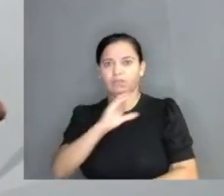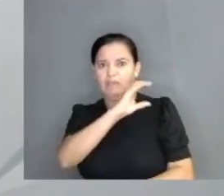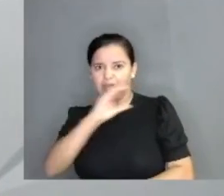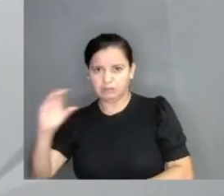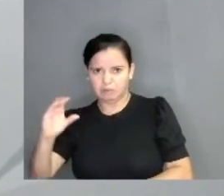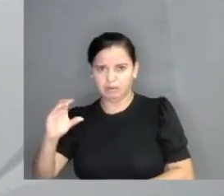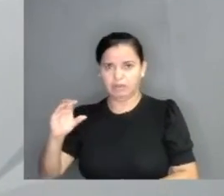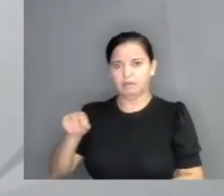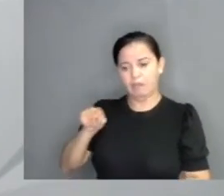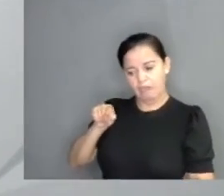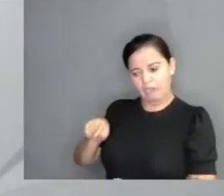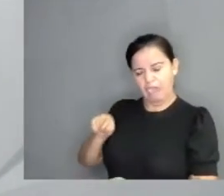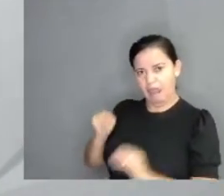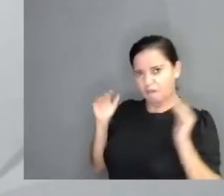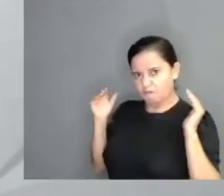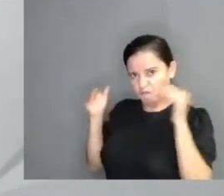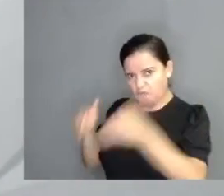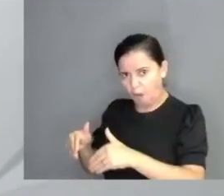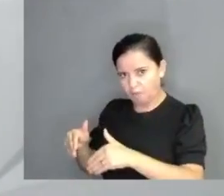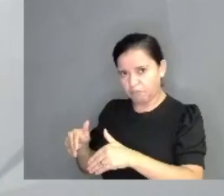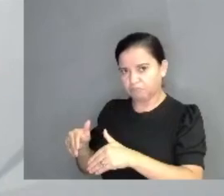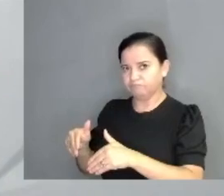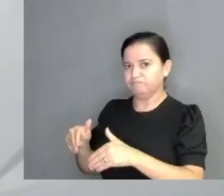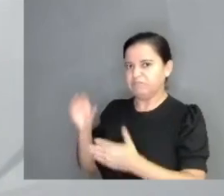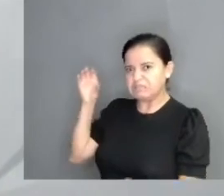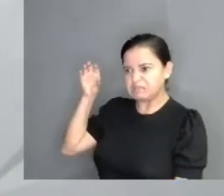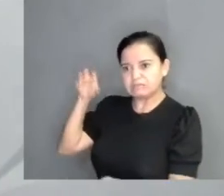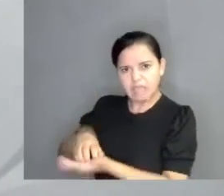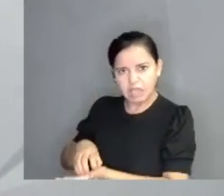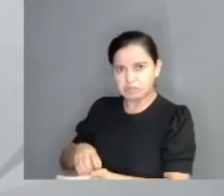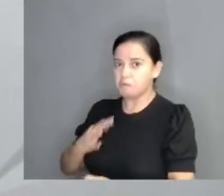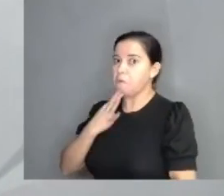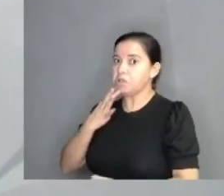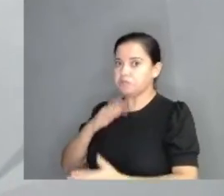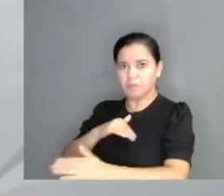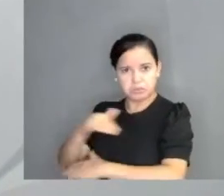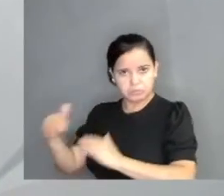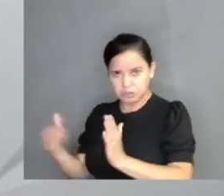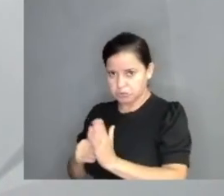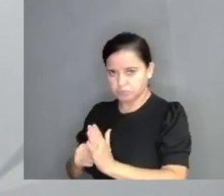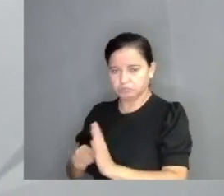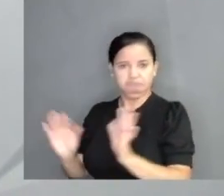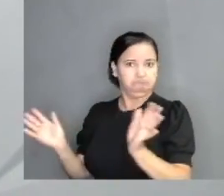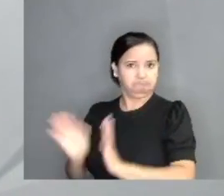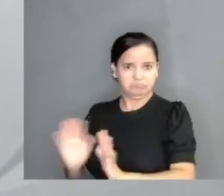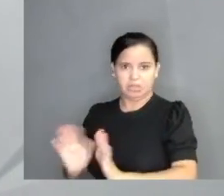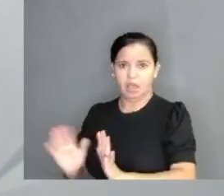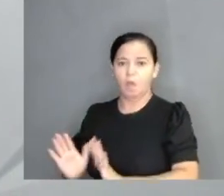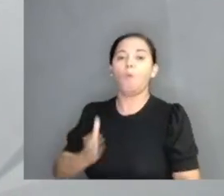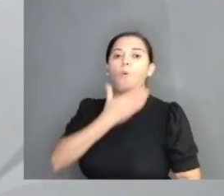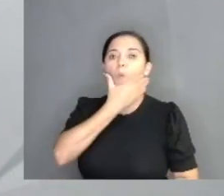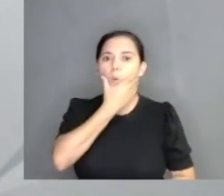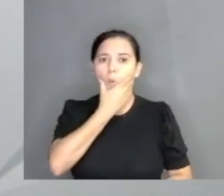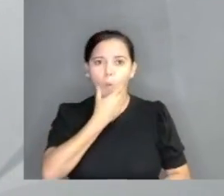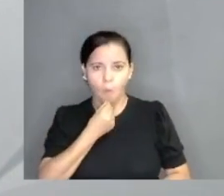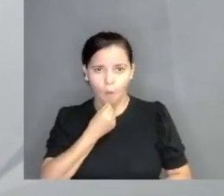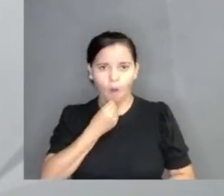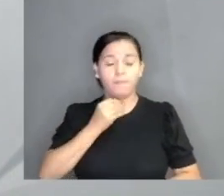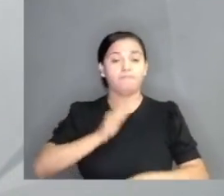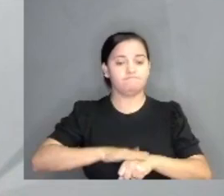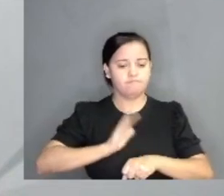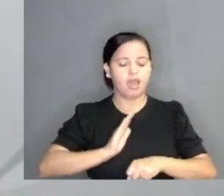ser mais o centro de tudo quanto é conhecimento. Dessa vez, o homem também